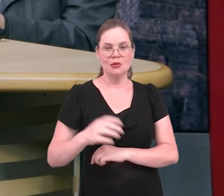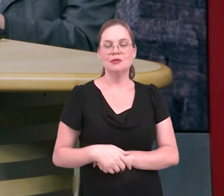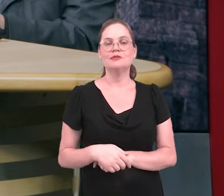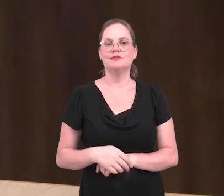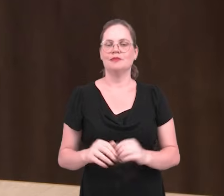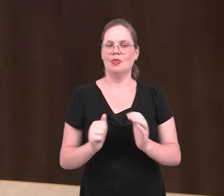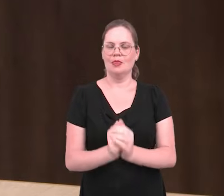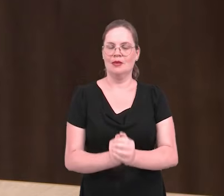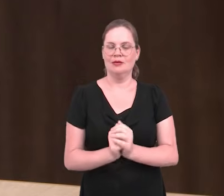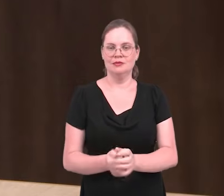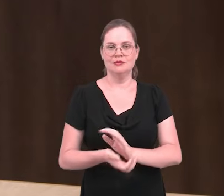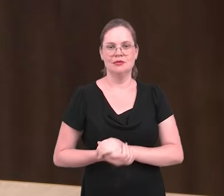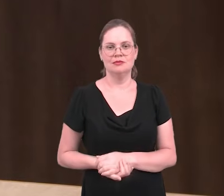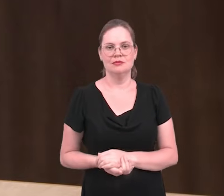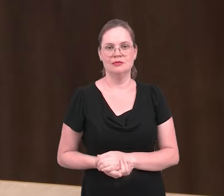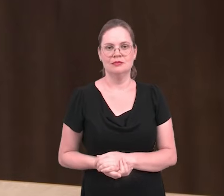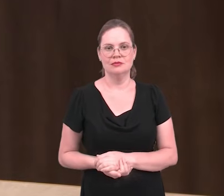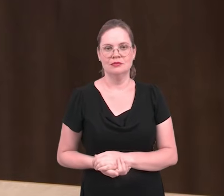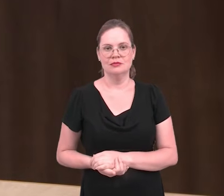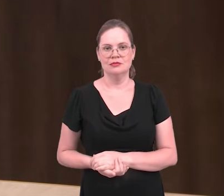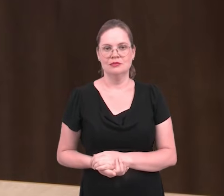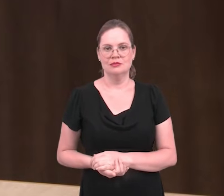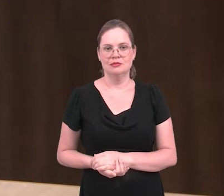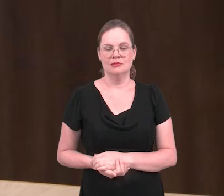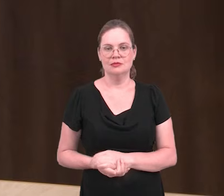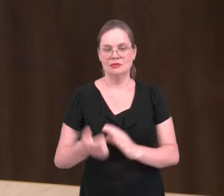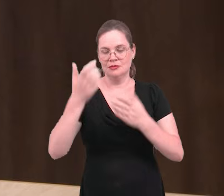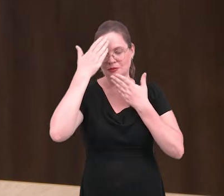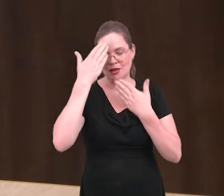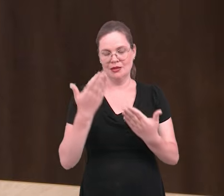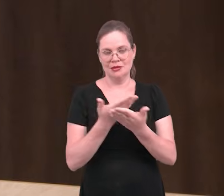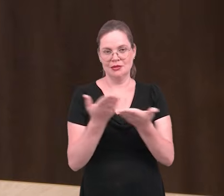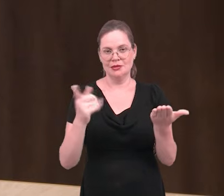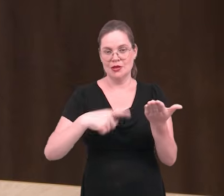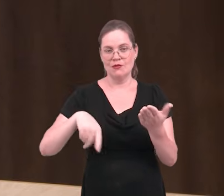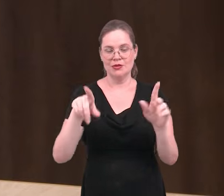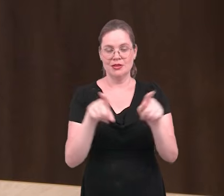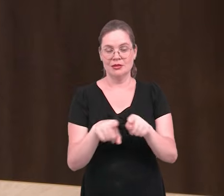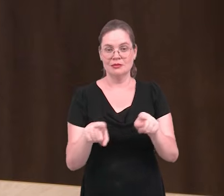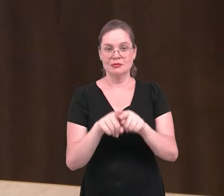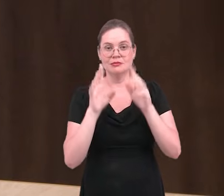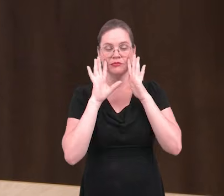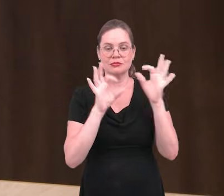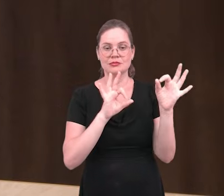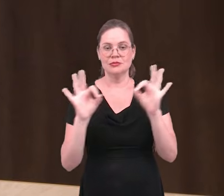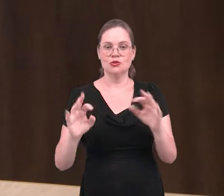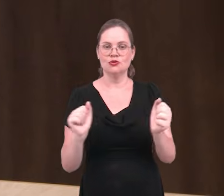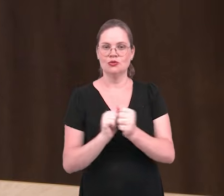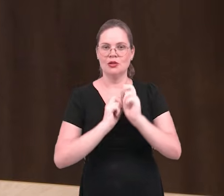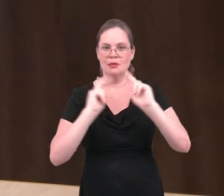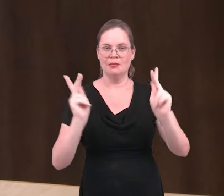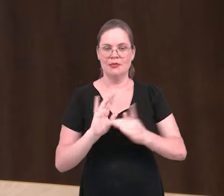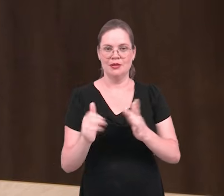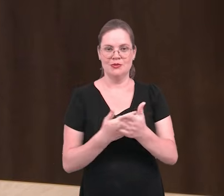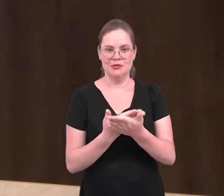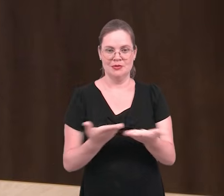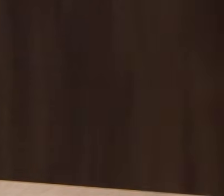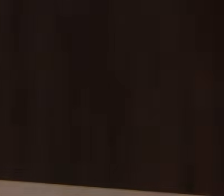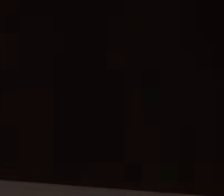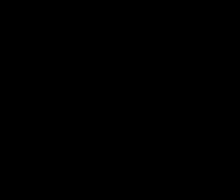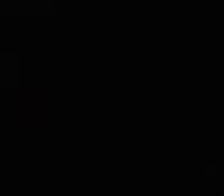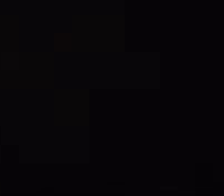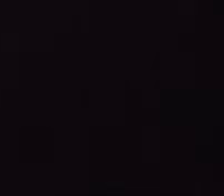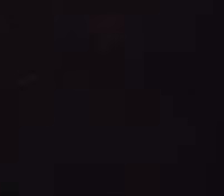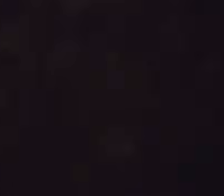Amém. e agradecemos também a presença de todos, a paz do Senhor e até o próximo episódio.